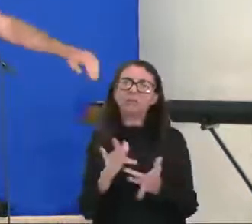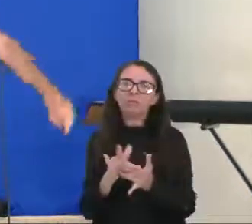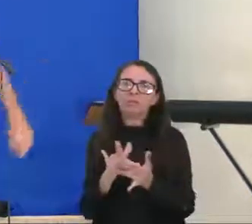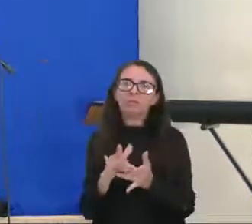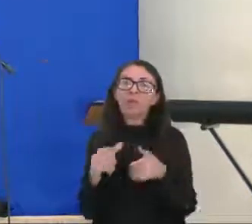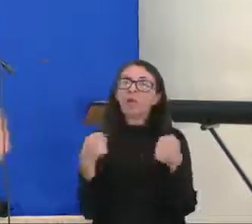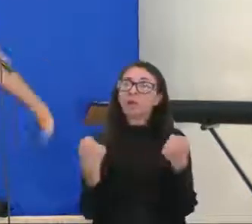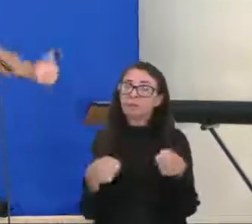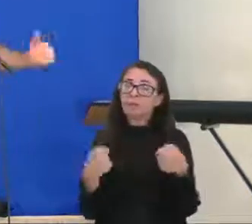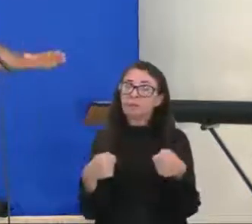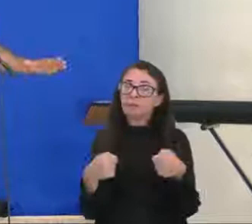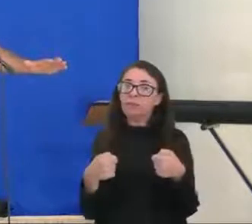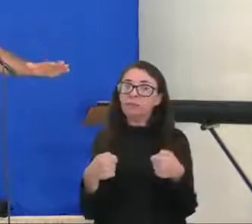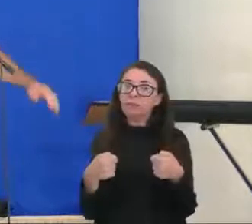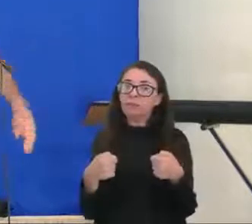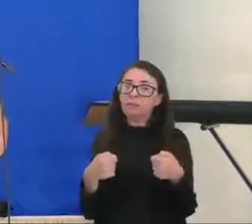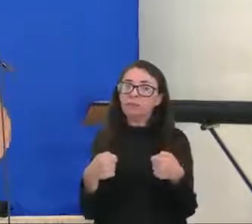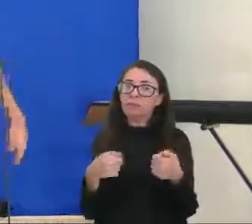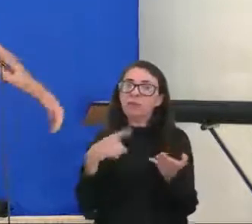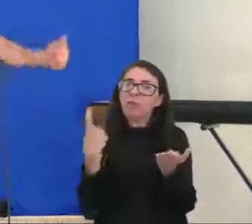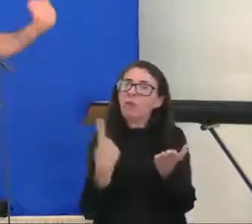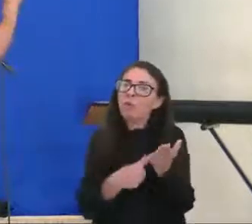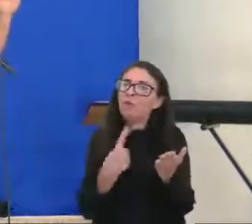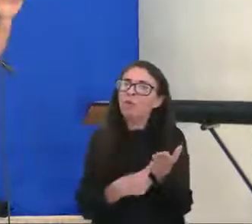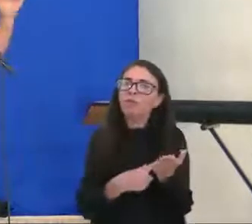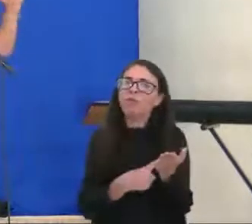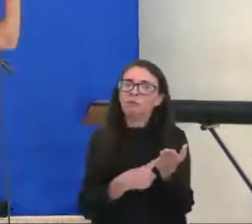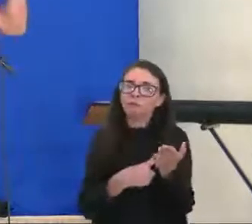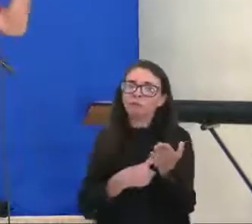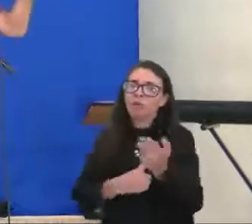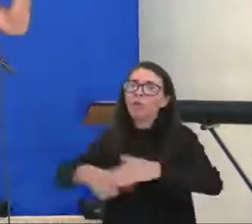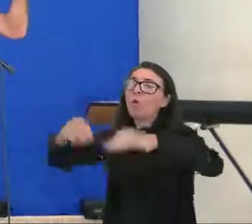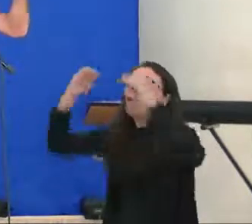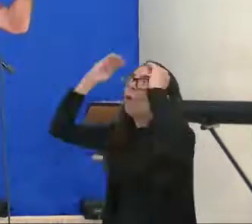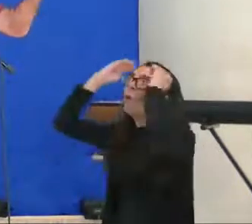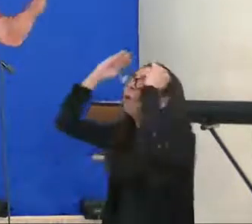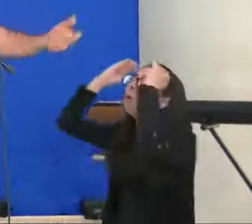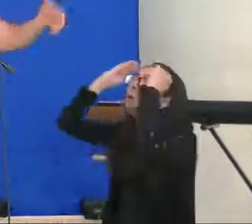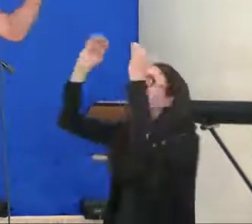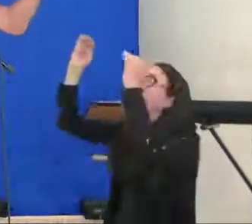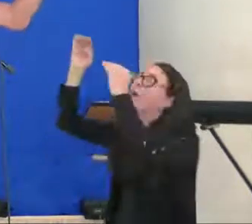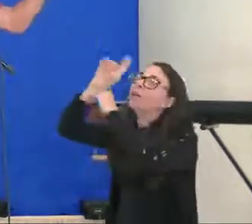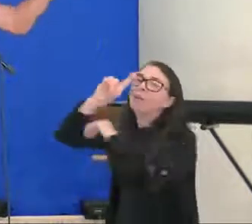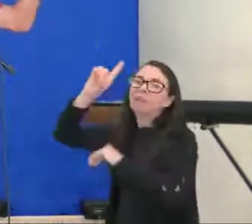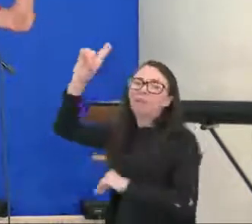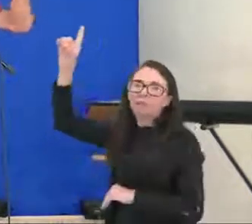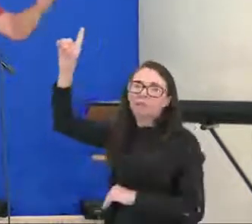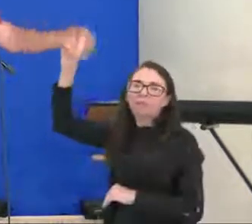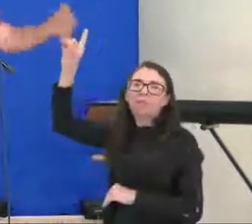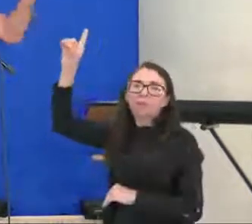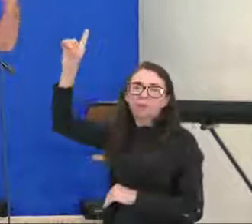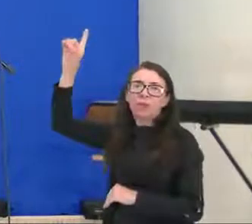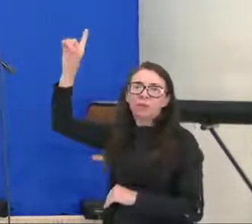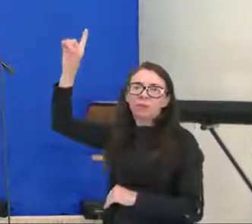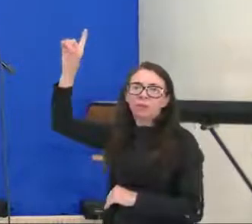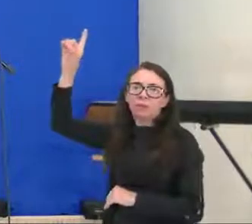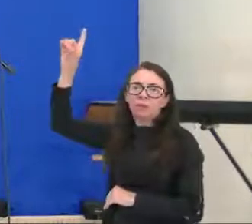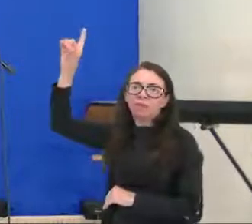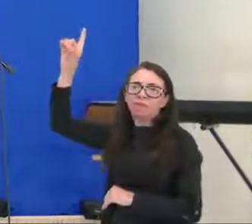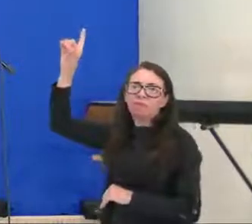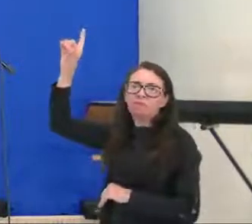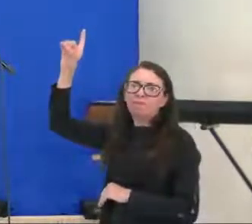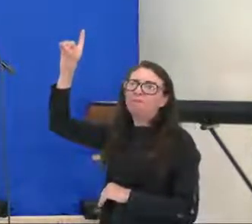Santo, agora todos nós, para executarmos a vontade de Deus para nossas vidas. E onde está a vontade de Deus para nossas vidas? Na Bíblia